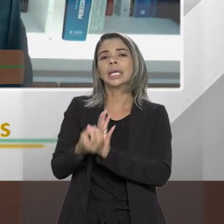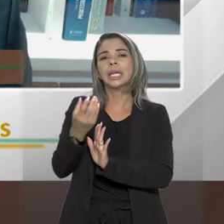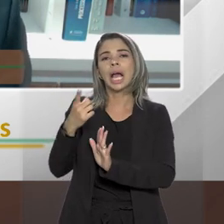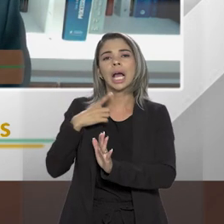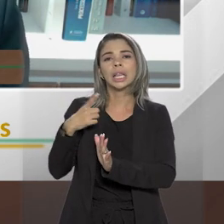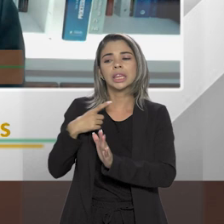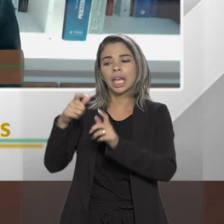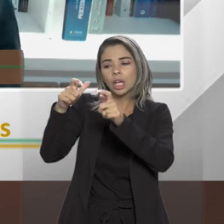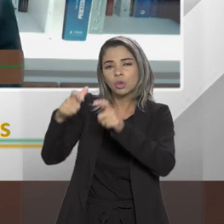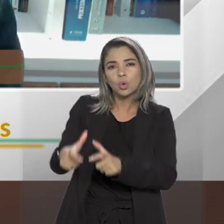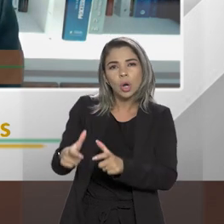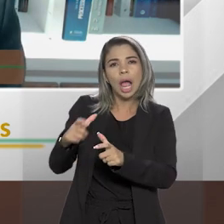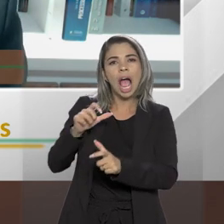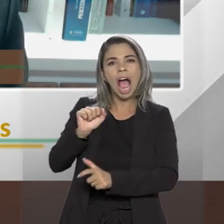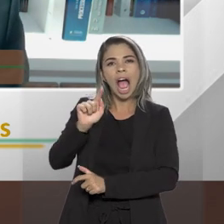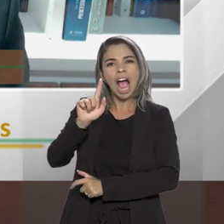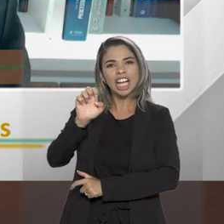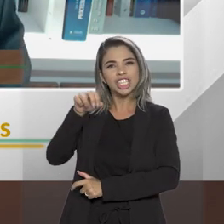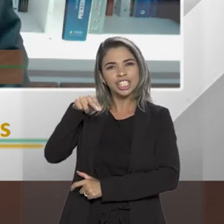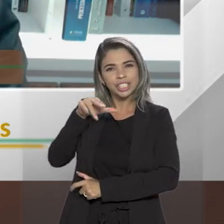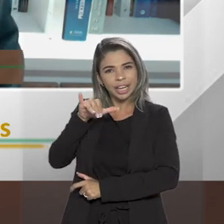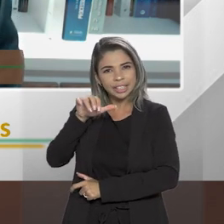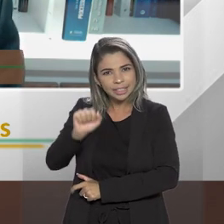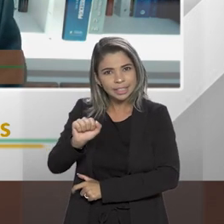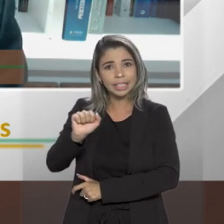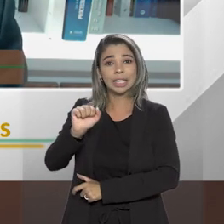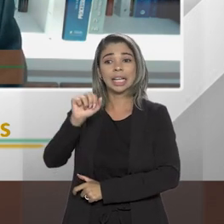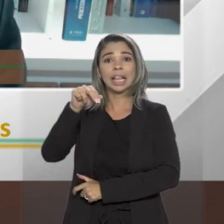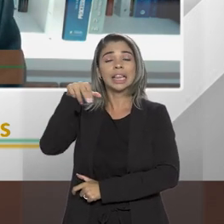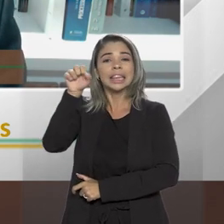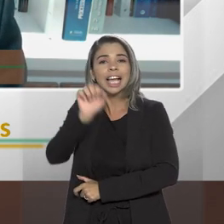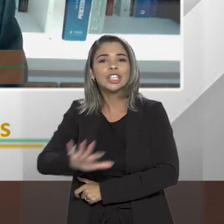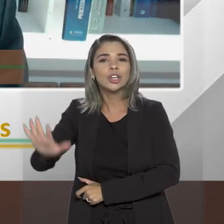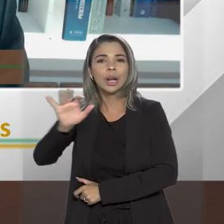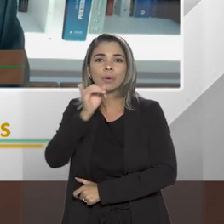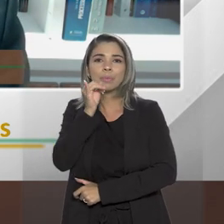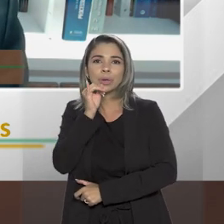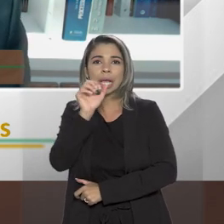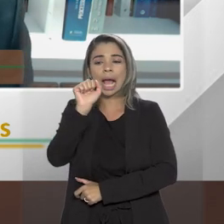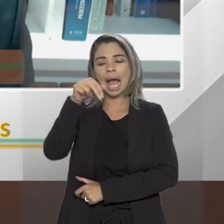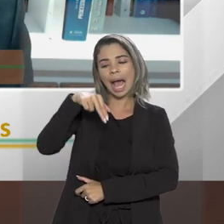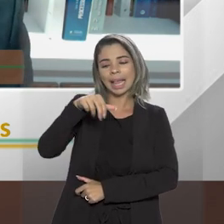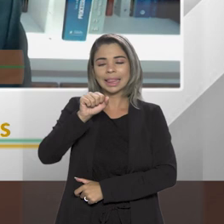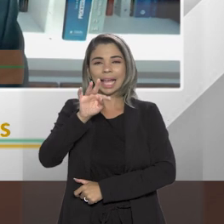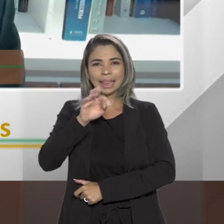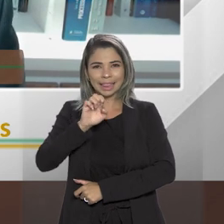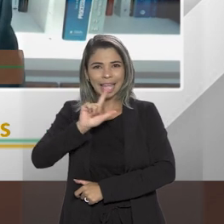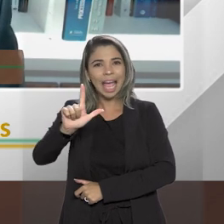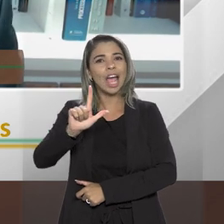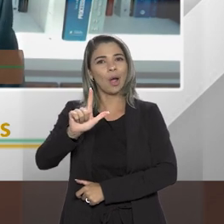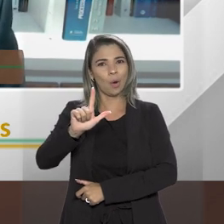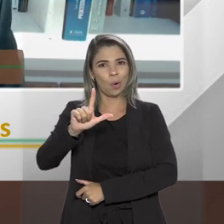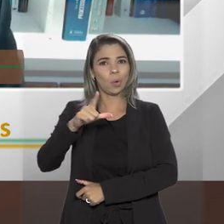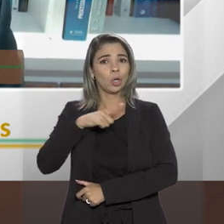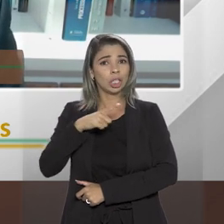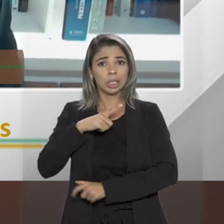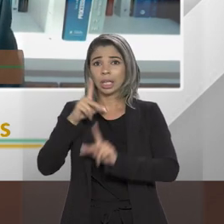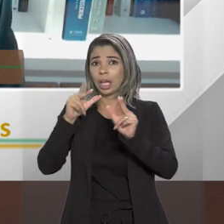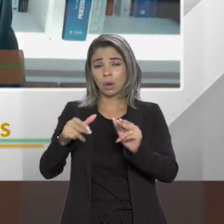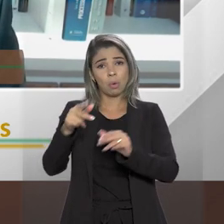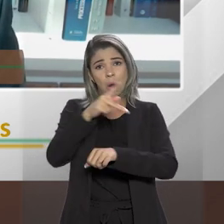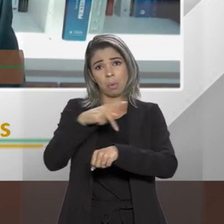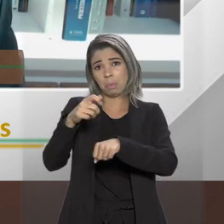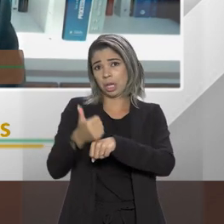agências nacionais, como a gente já tem aqui, a Anatel, a Anatel, ANEEL, reguladoras, né? e que acontece, por exemplo, em outros países, como